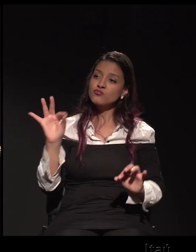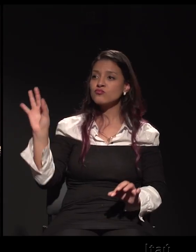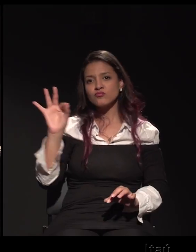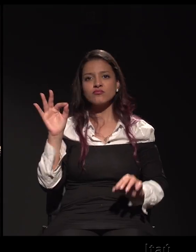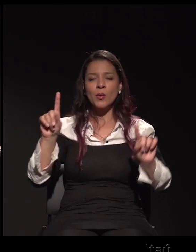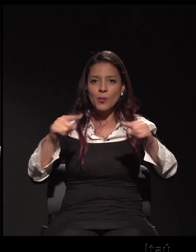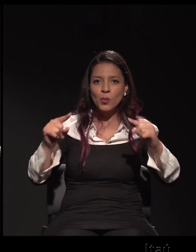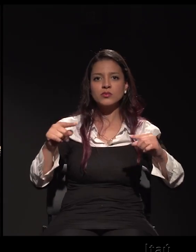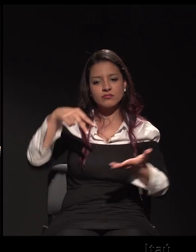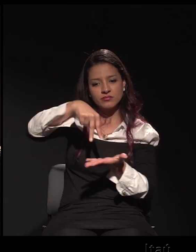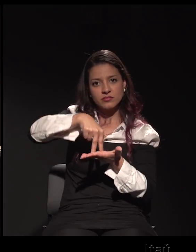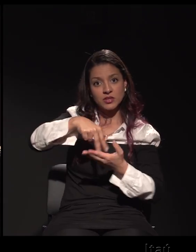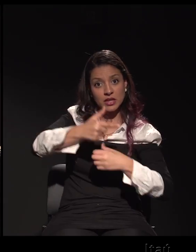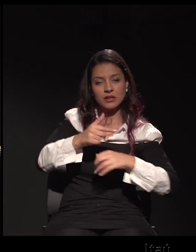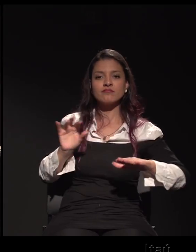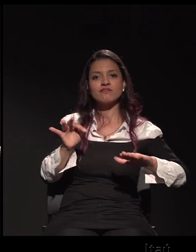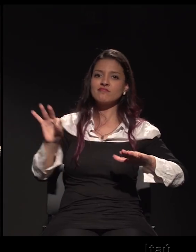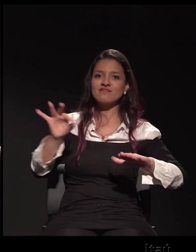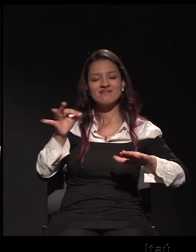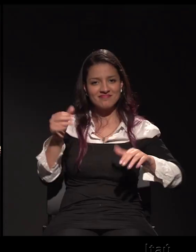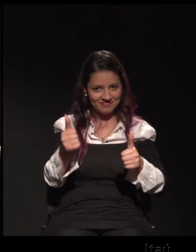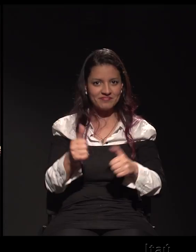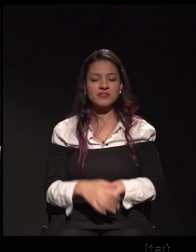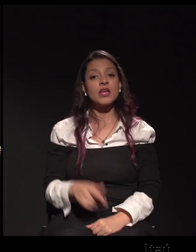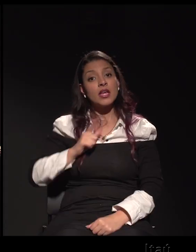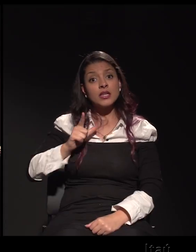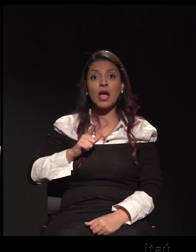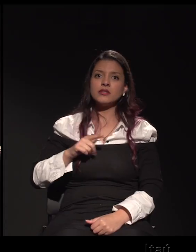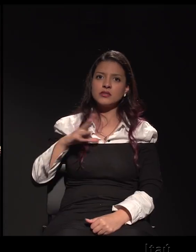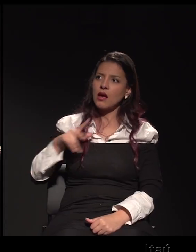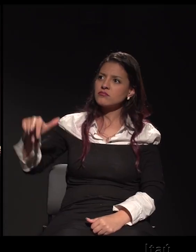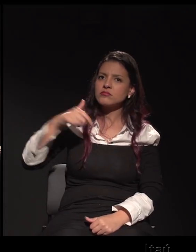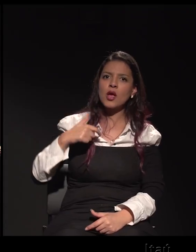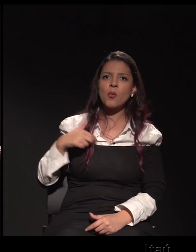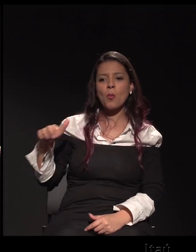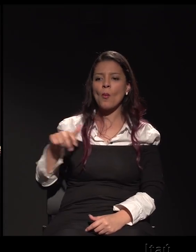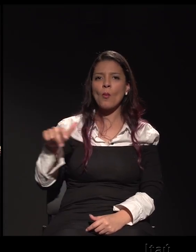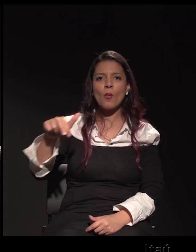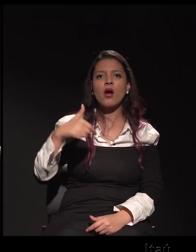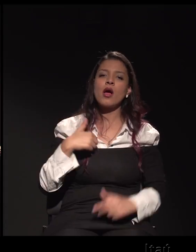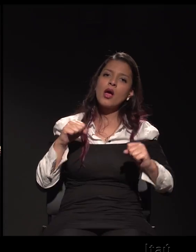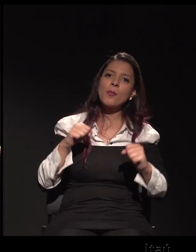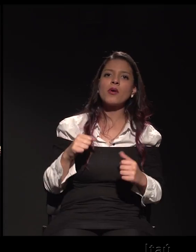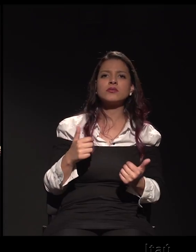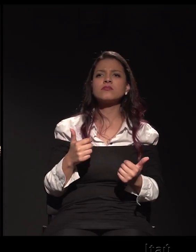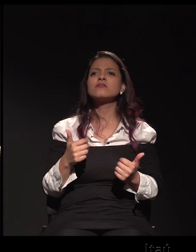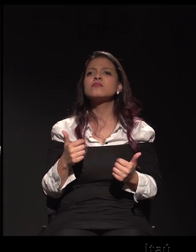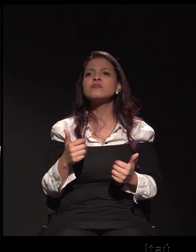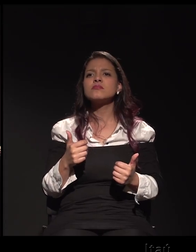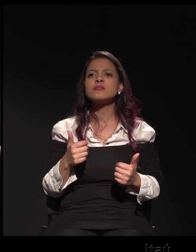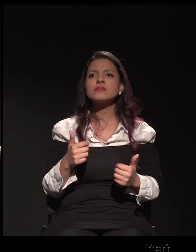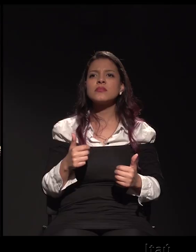A gente pode andar pela cidade de vários, com vários andamentos. Eu posso andar um largo, né?